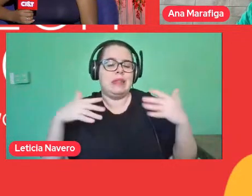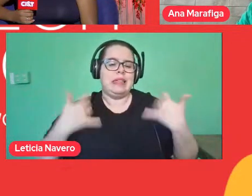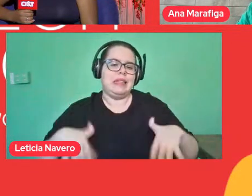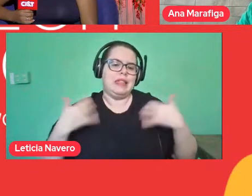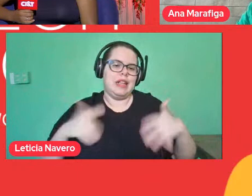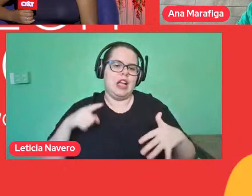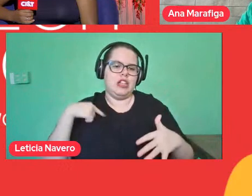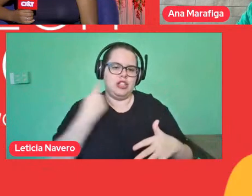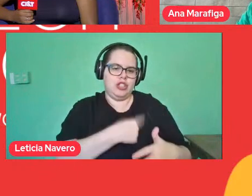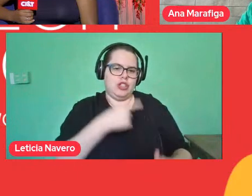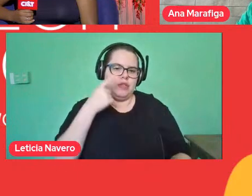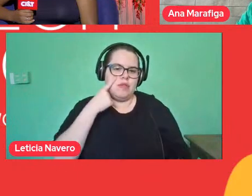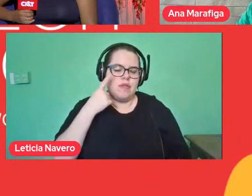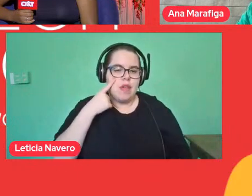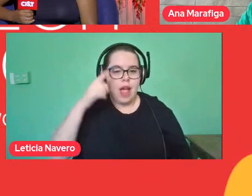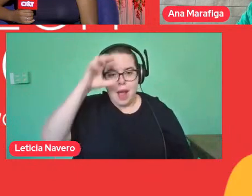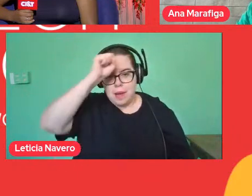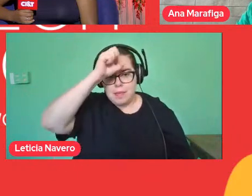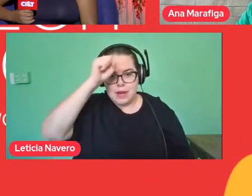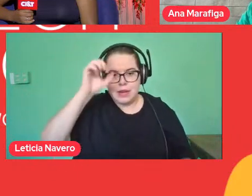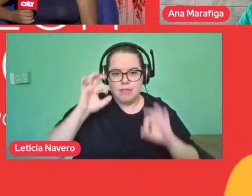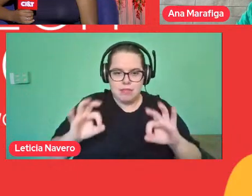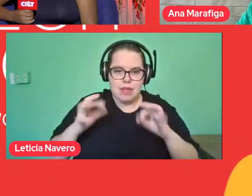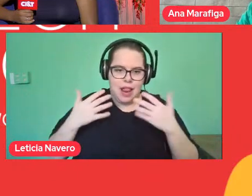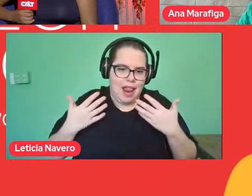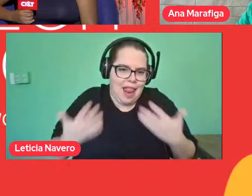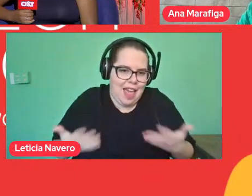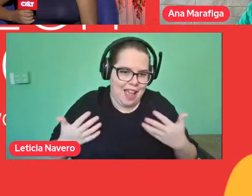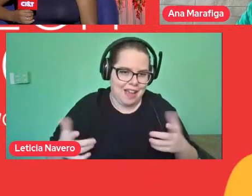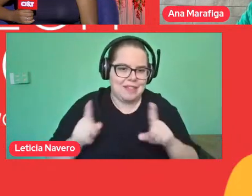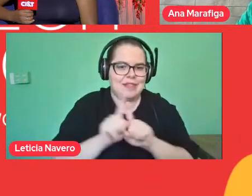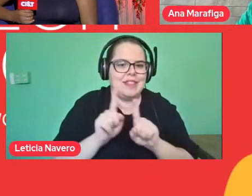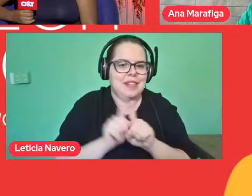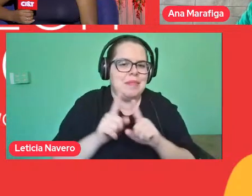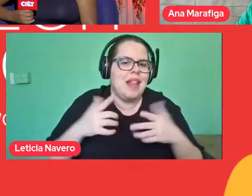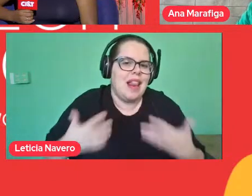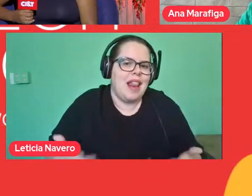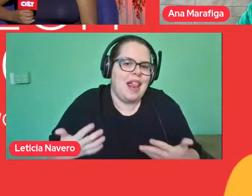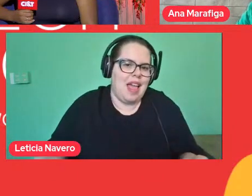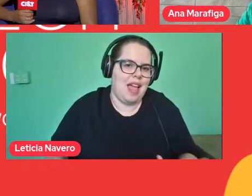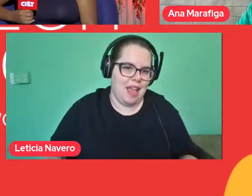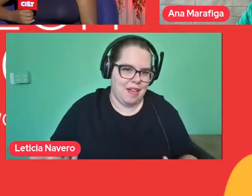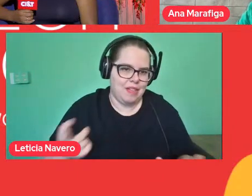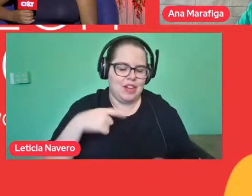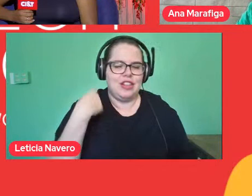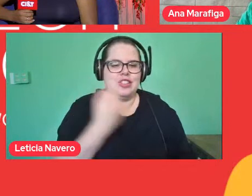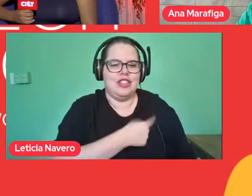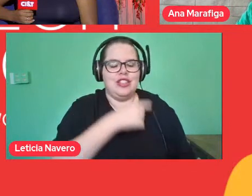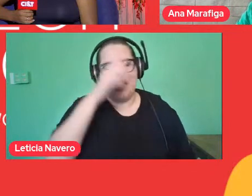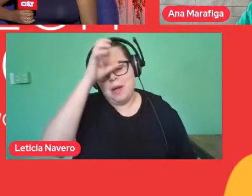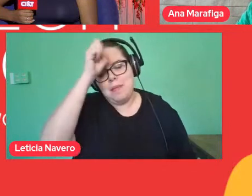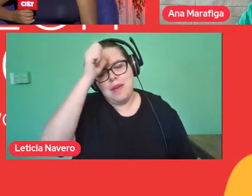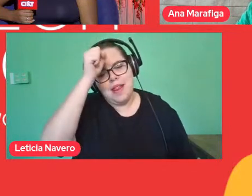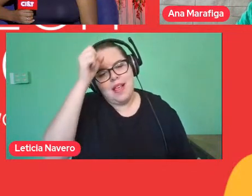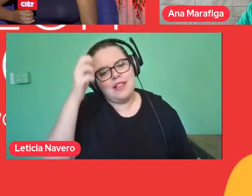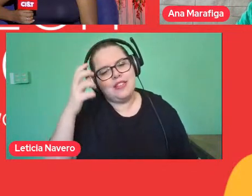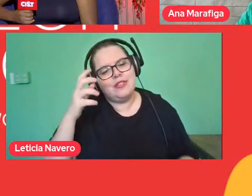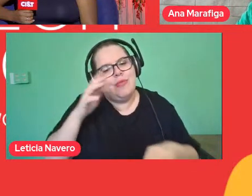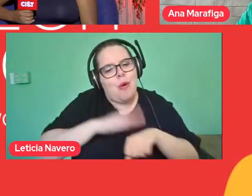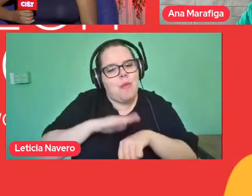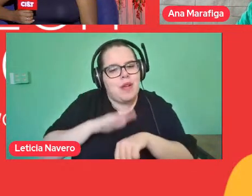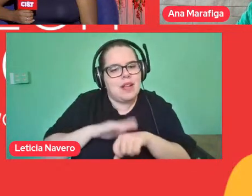a gente precisa aprender também a fazer ser leve, né? Fazer ser leve. Tem hora que a gente vai, nem todos os